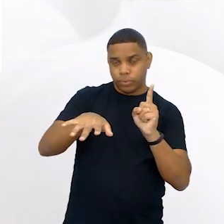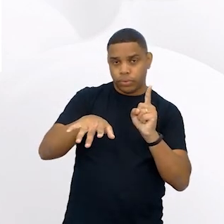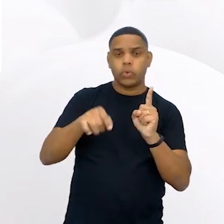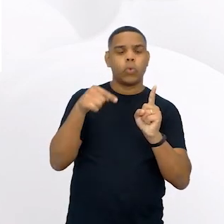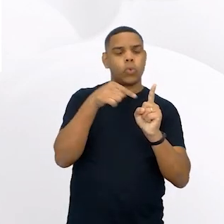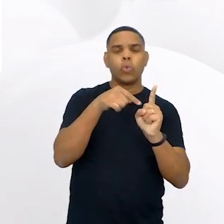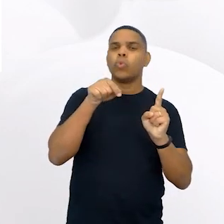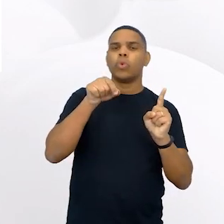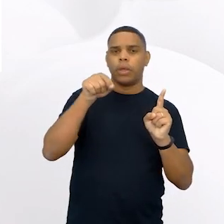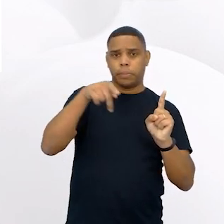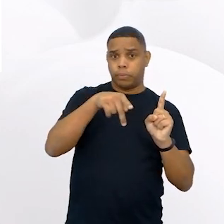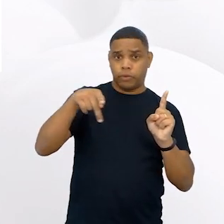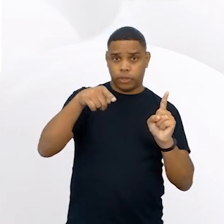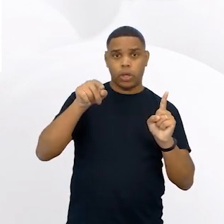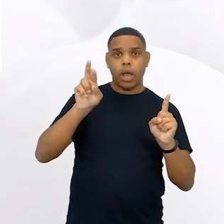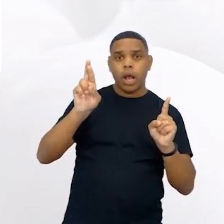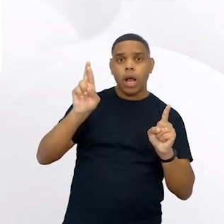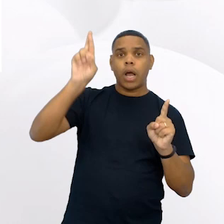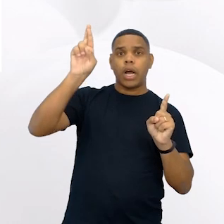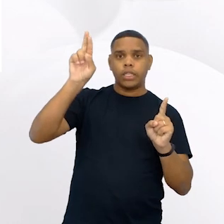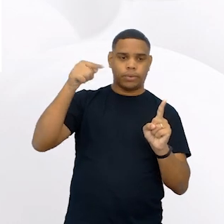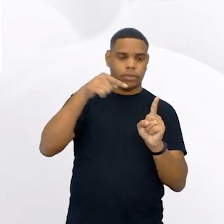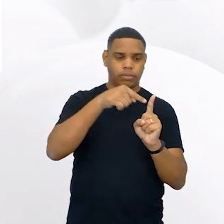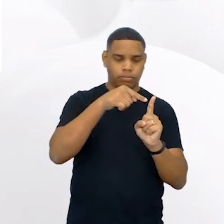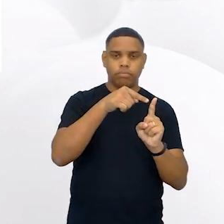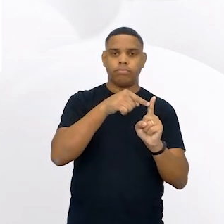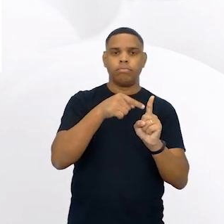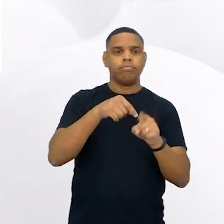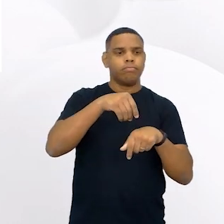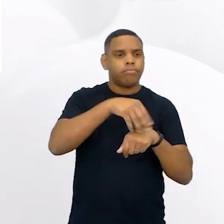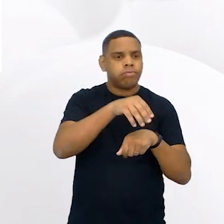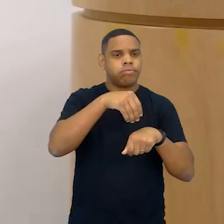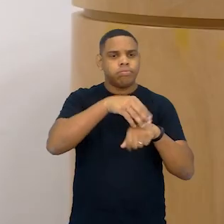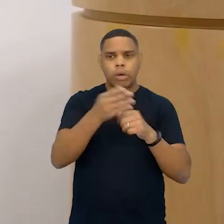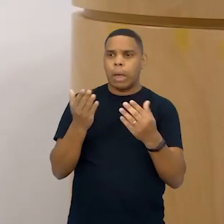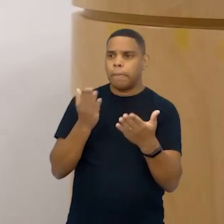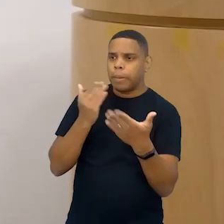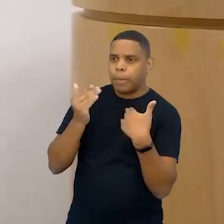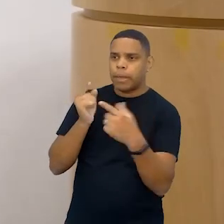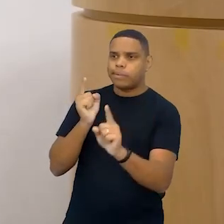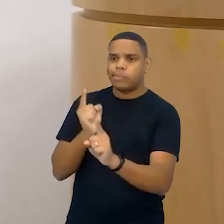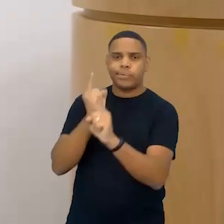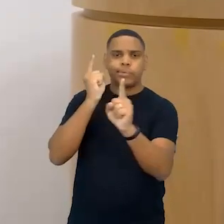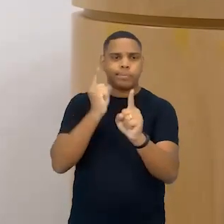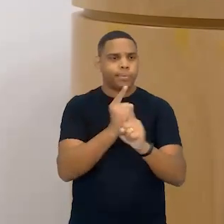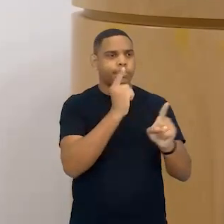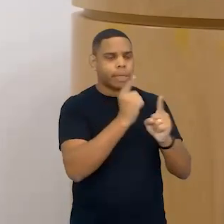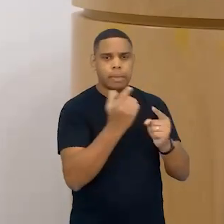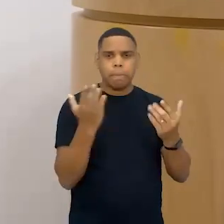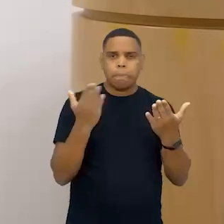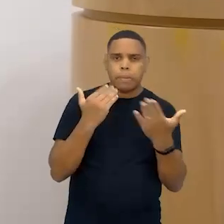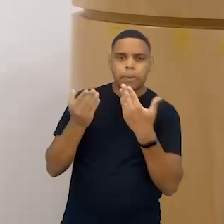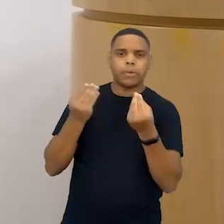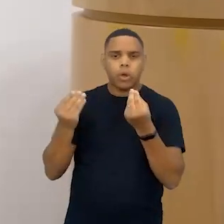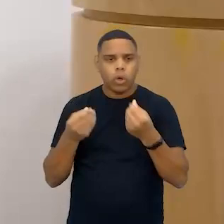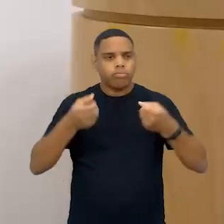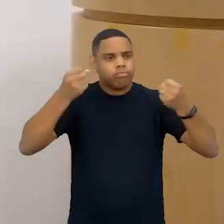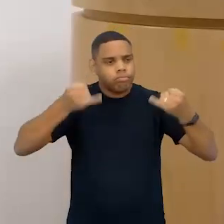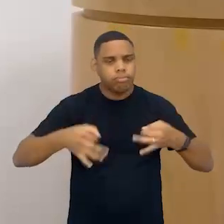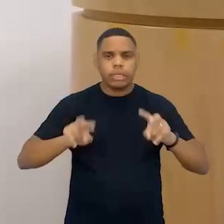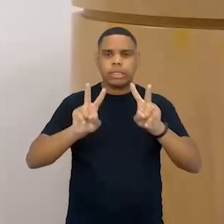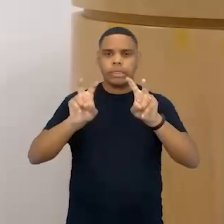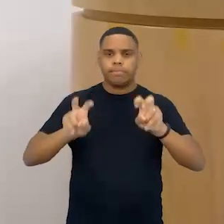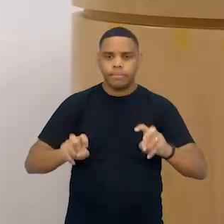que é o professor que vai ficar responsável por orientar essas conversas formativas, por trazer esses